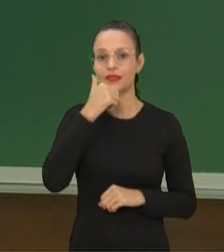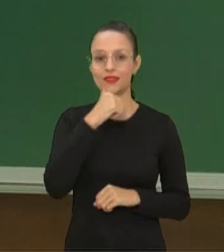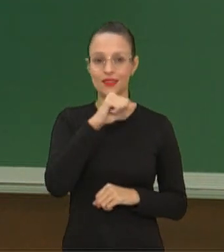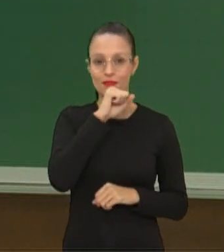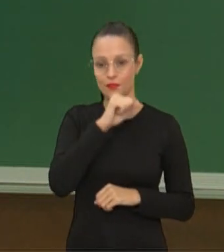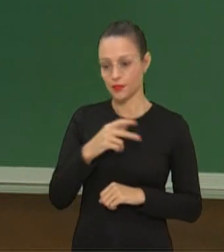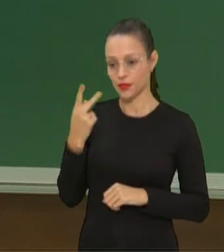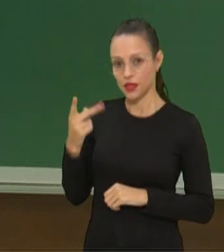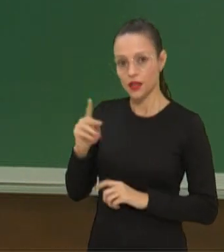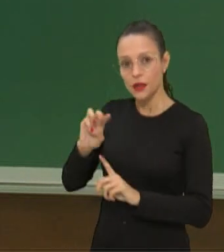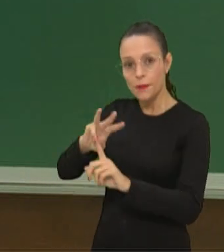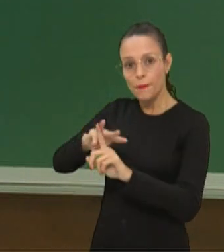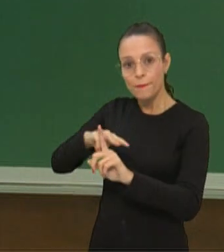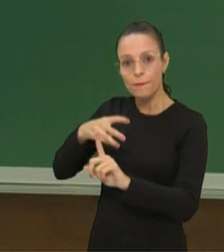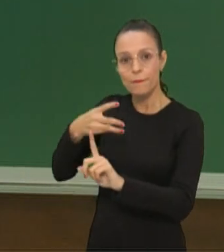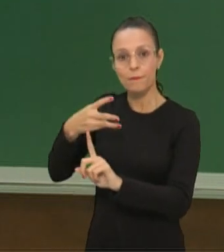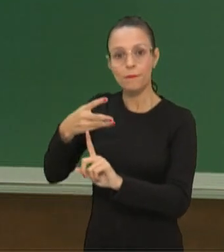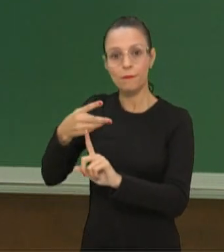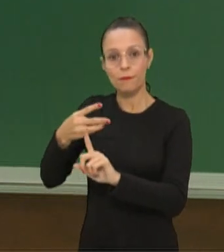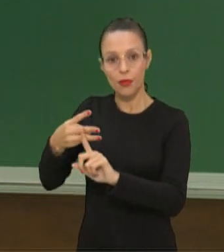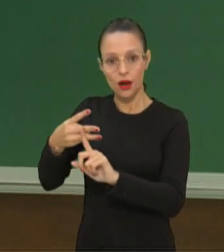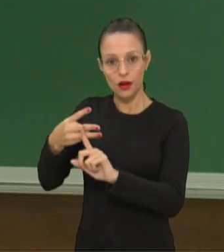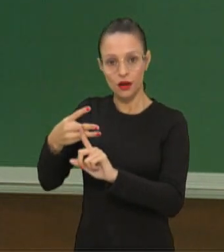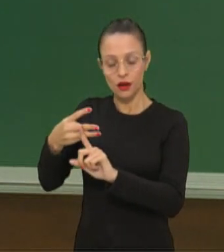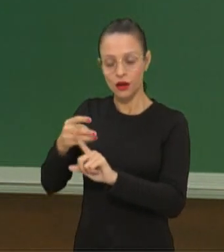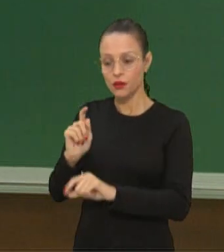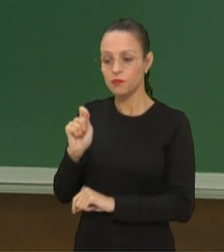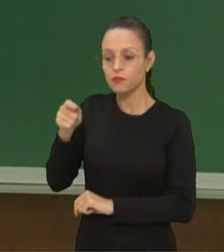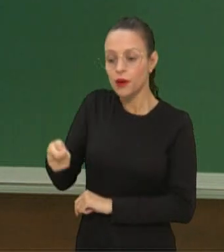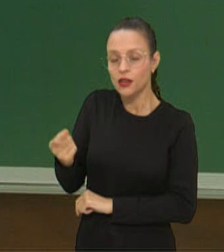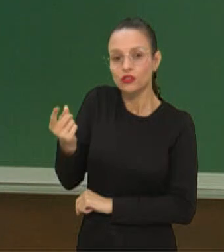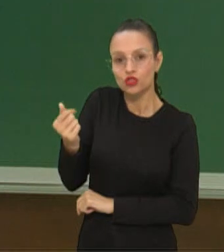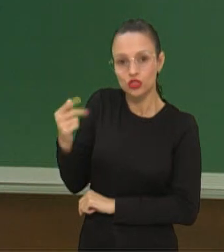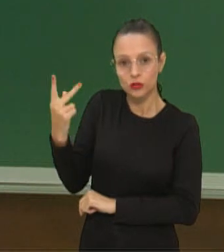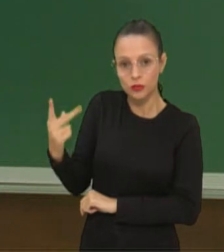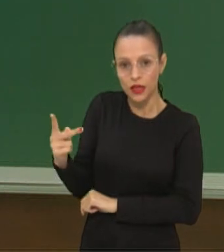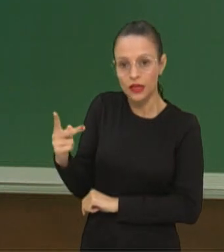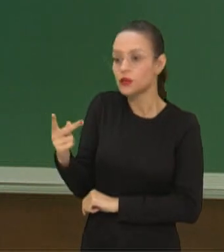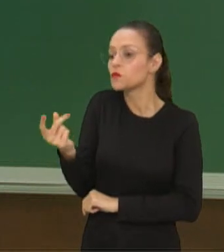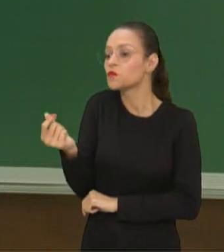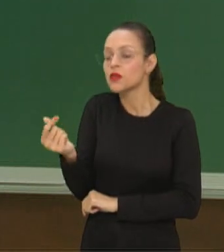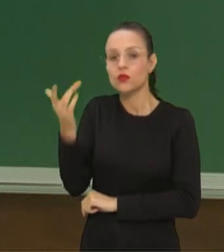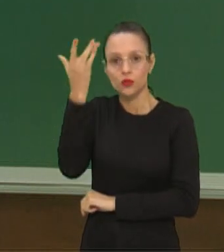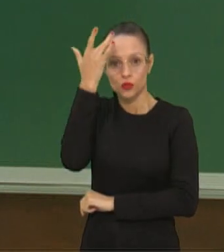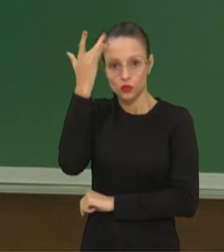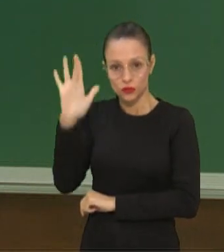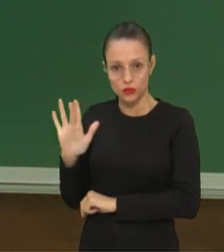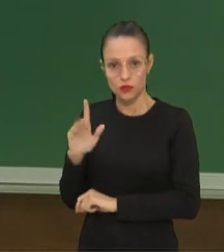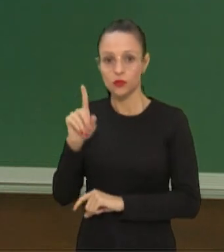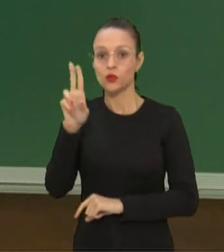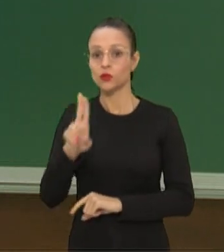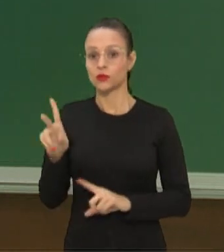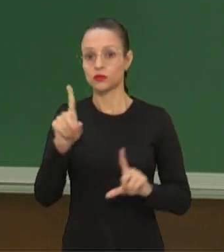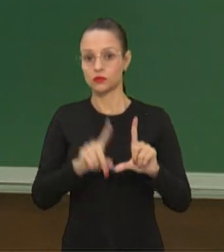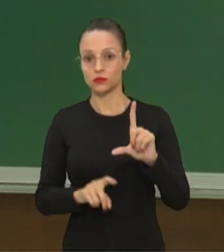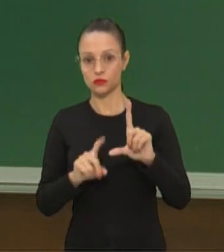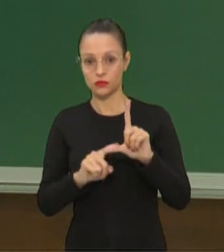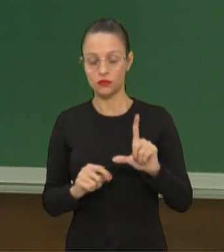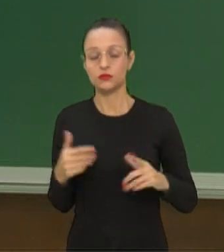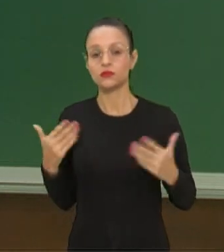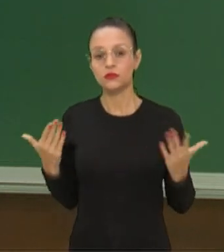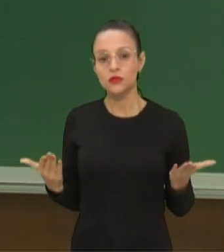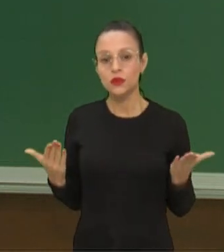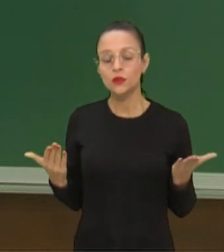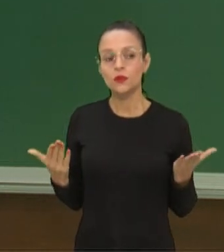valor pago da mesada, você sabe quanto é o que ele recebe de mesada? Não sabe? Então vamos usar uma letra. Nesse caso, olhando ali